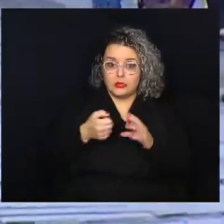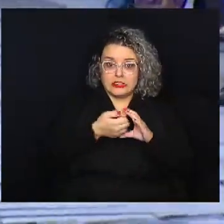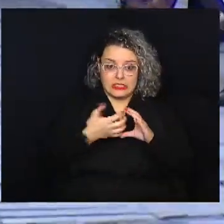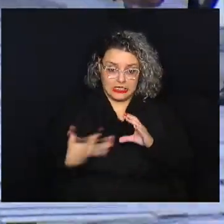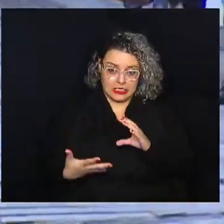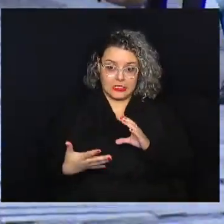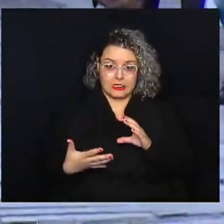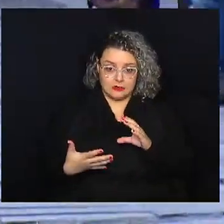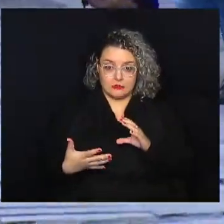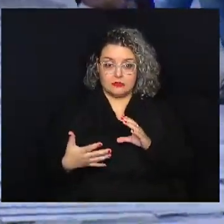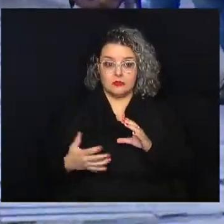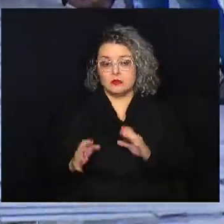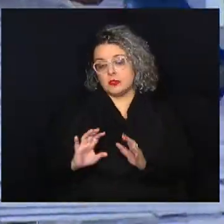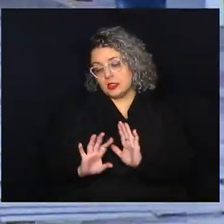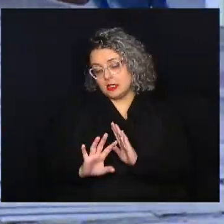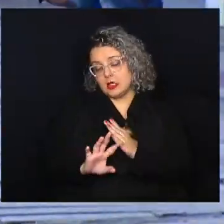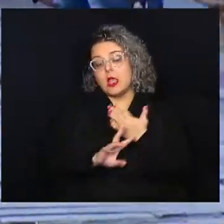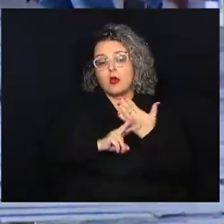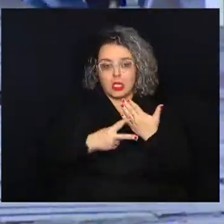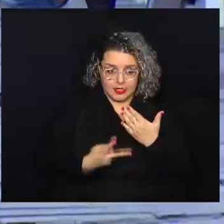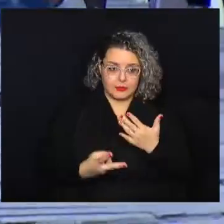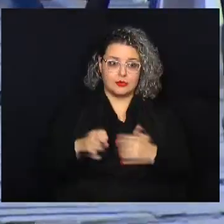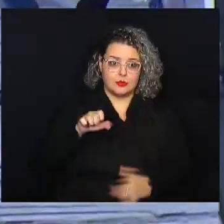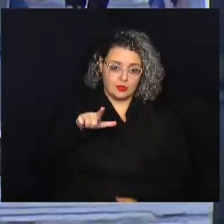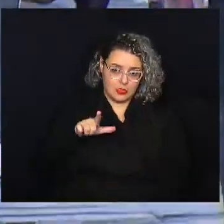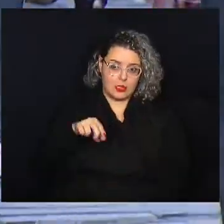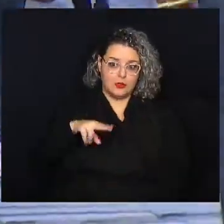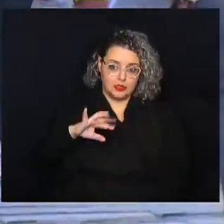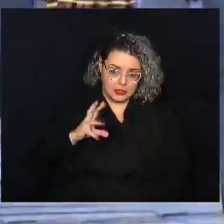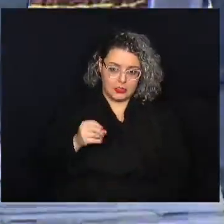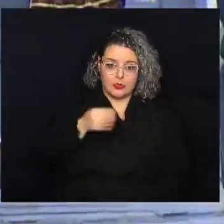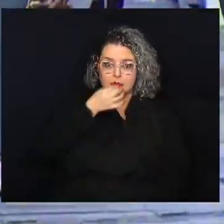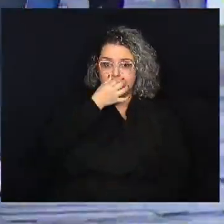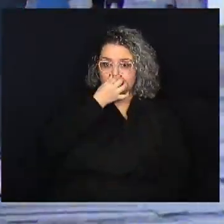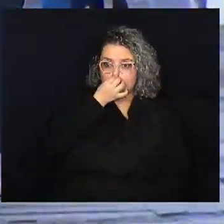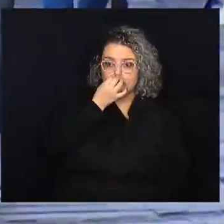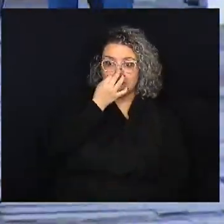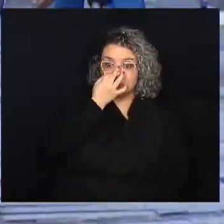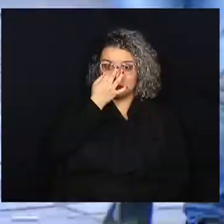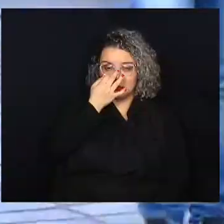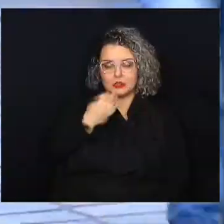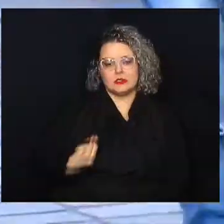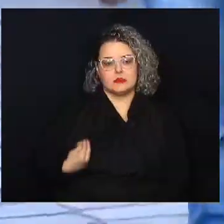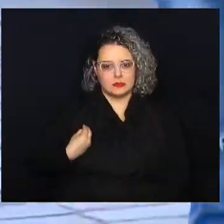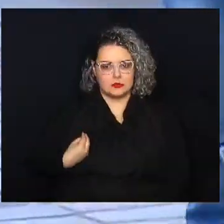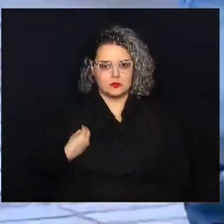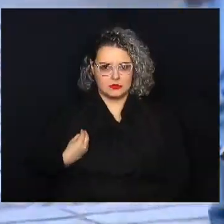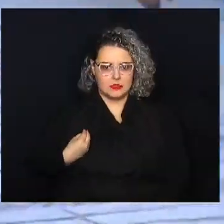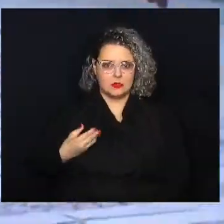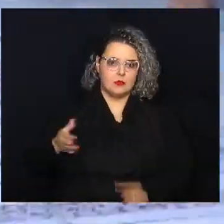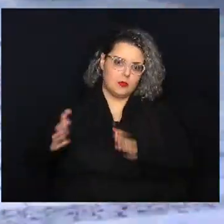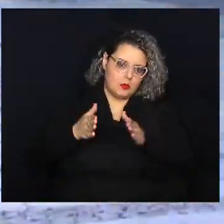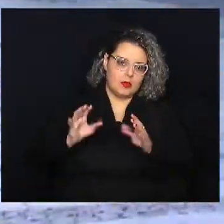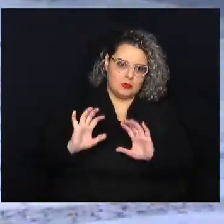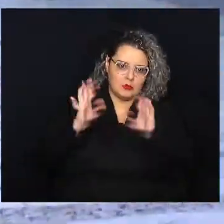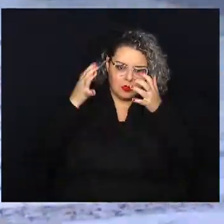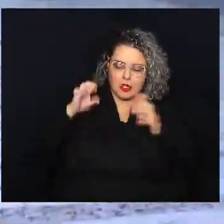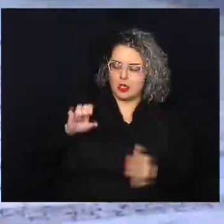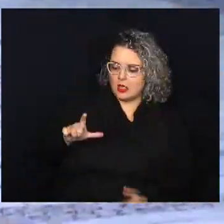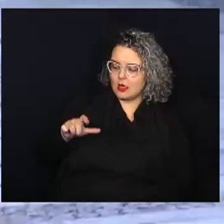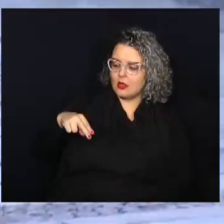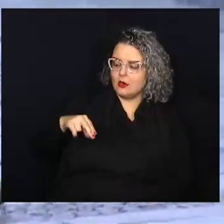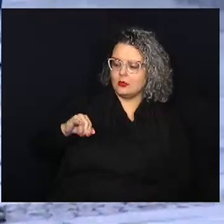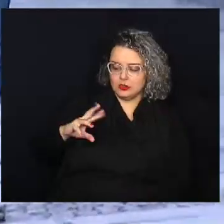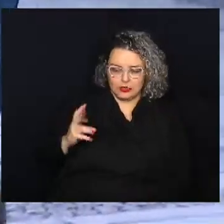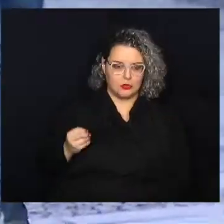se configuram para que a gente possa afirmar efetivamente que estamos sob a influência de um fenômeno climático El Niño. O El